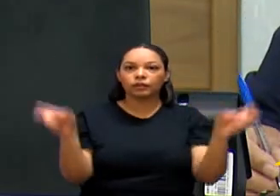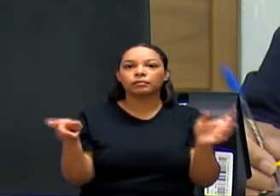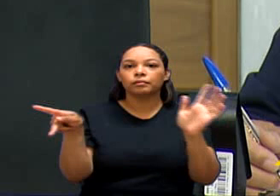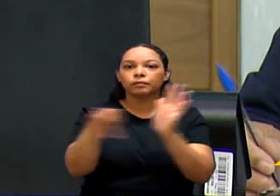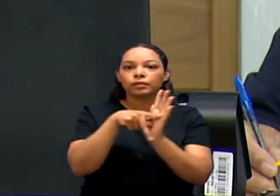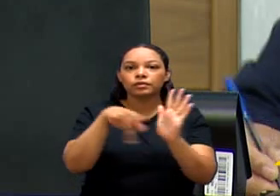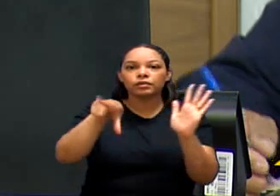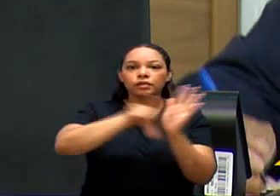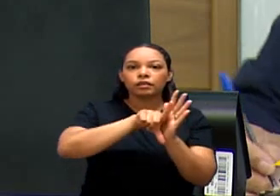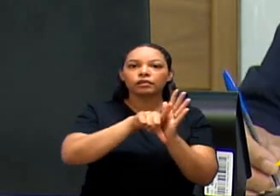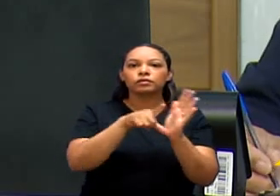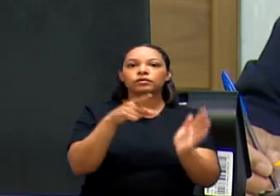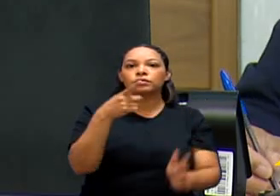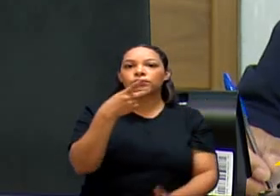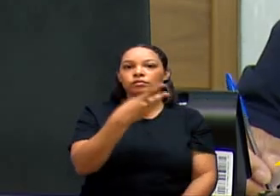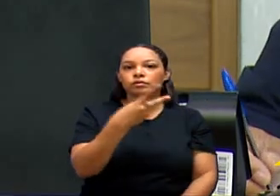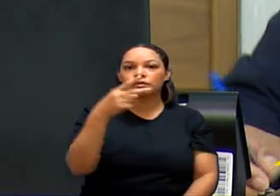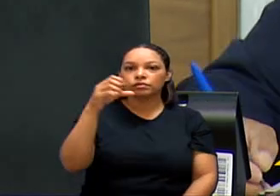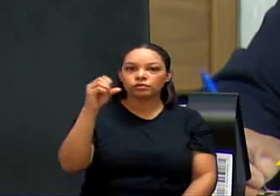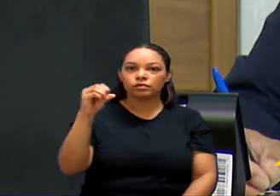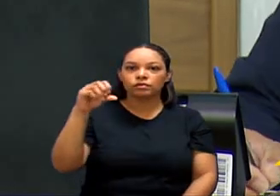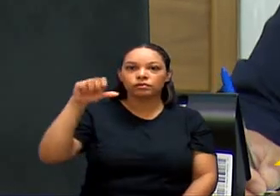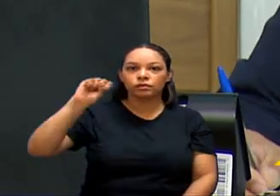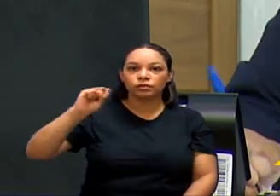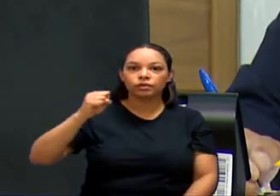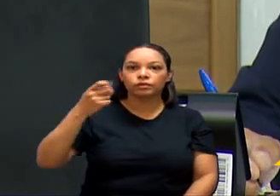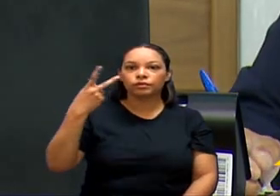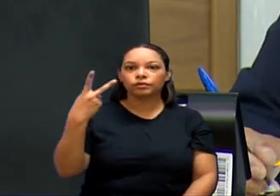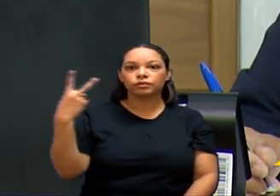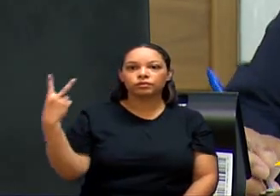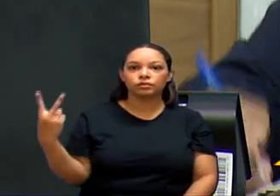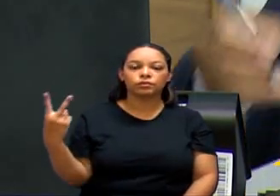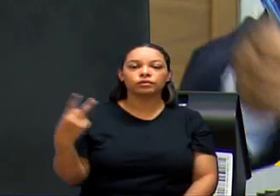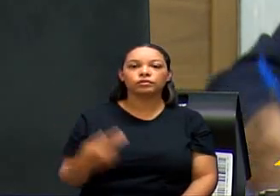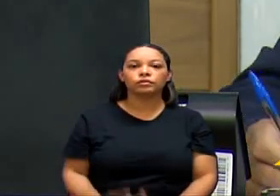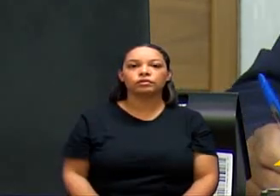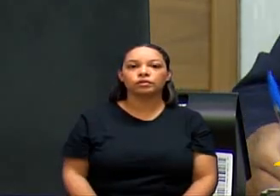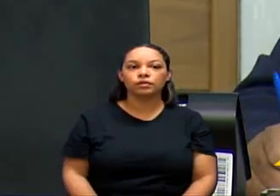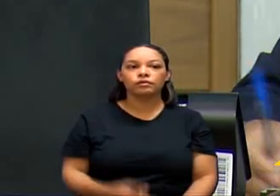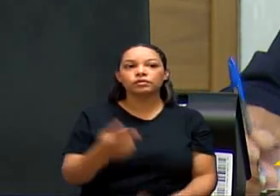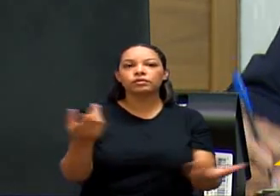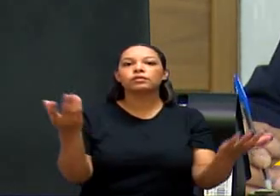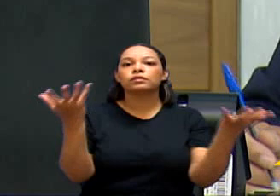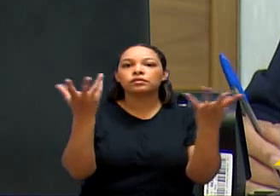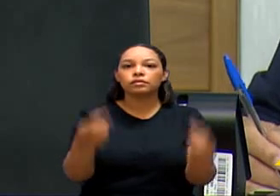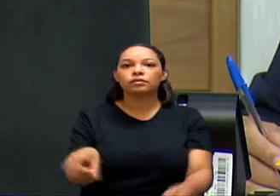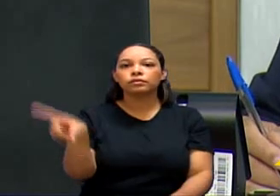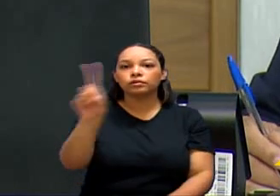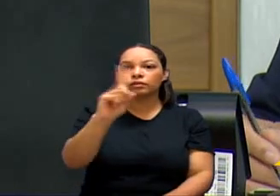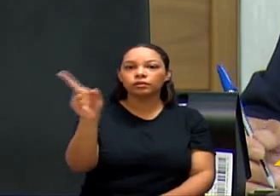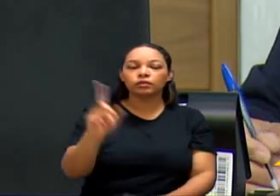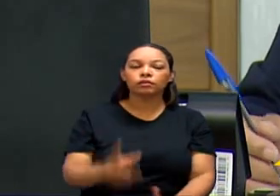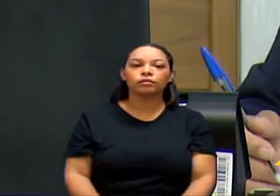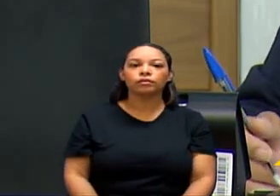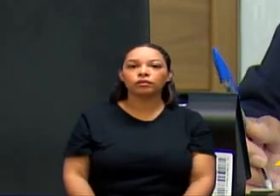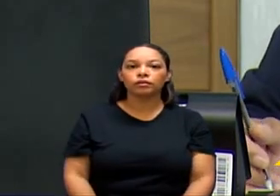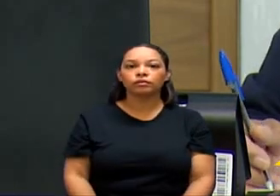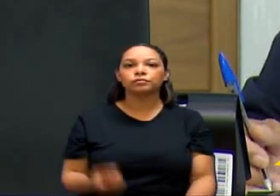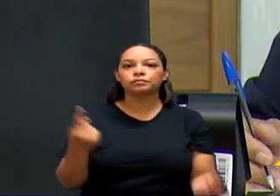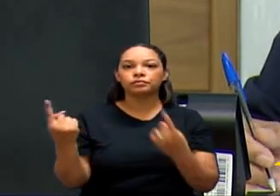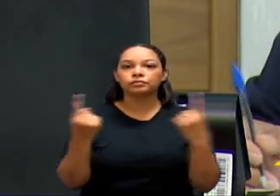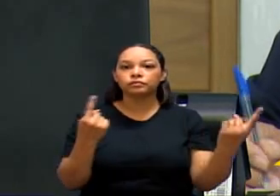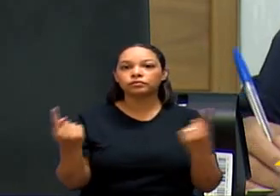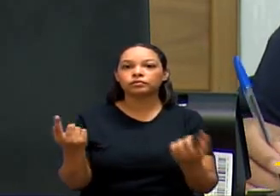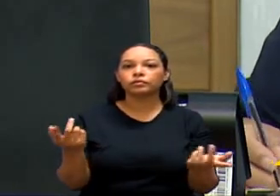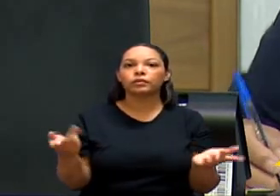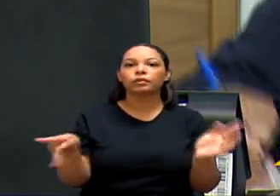lei 208-22, da vereadora Fernanda. Eu coloco em votação. Os vereadores concordam, permaneçam como estão, aprovado. Projeto de